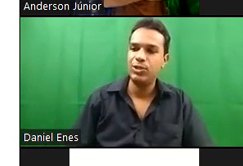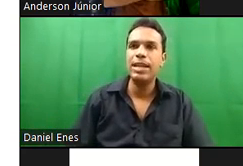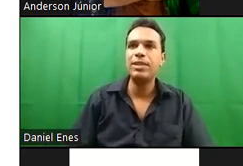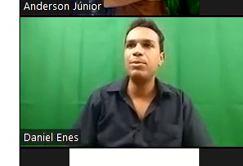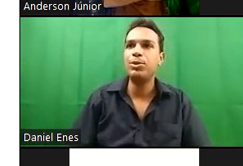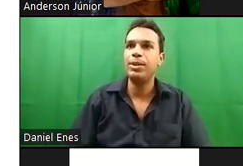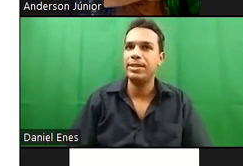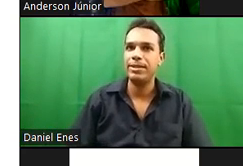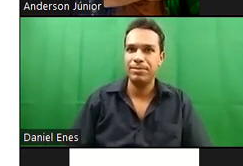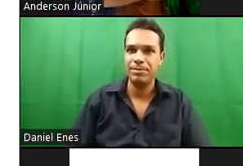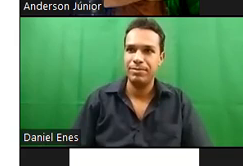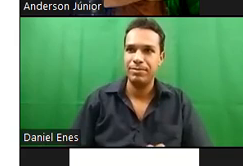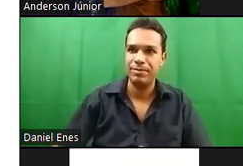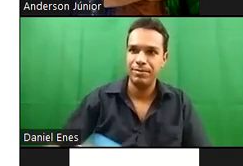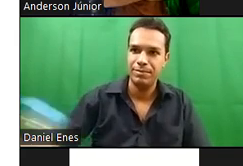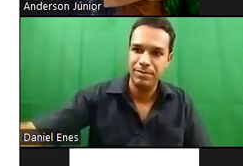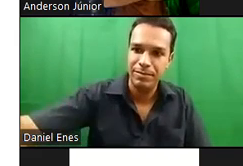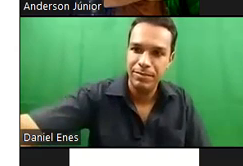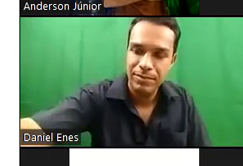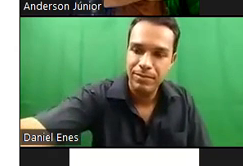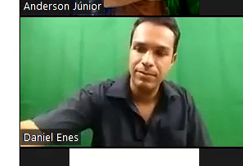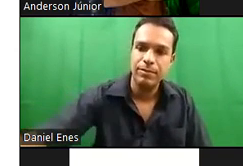Isso na língua portuguesa.